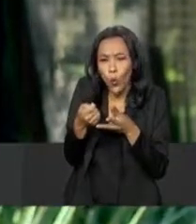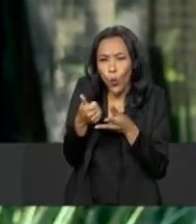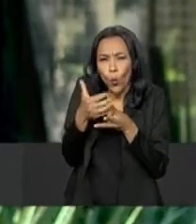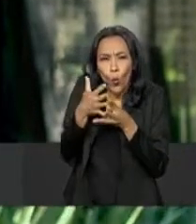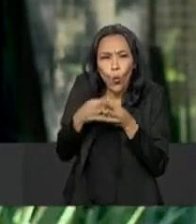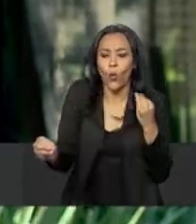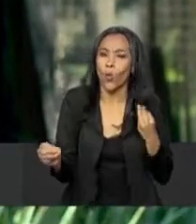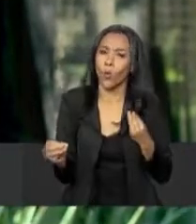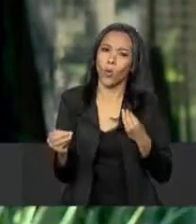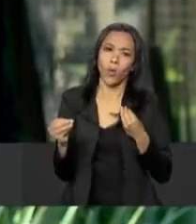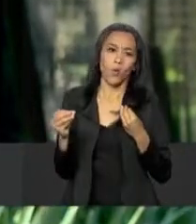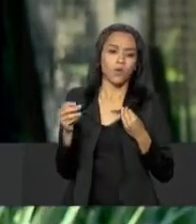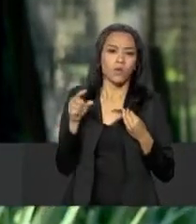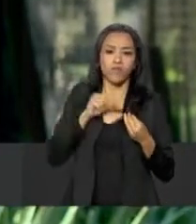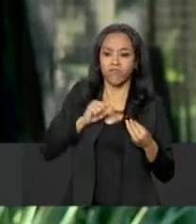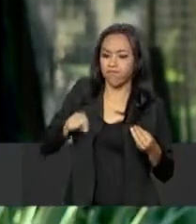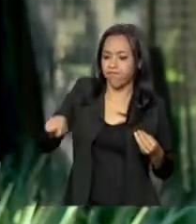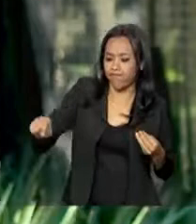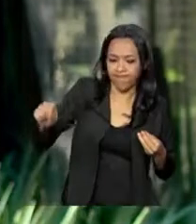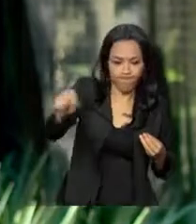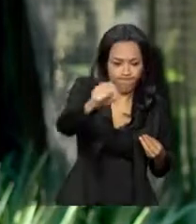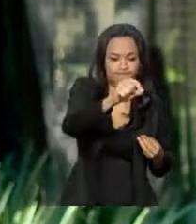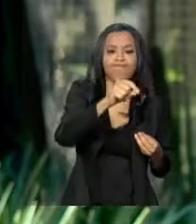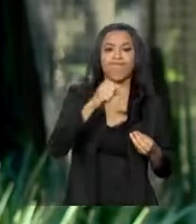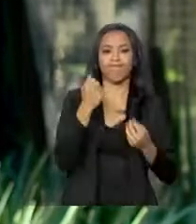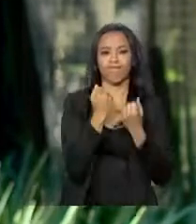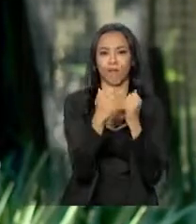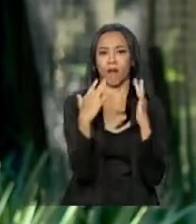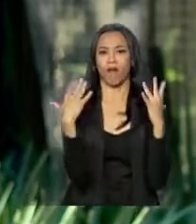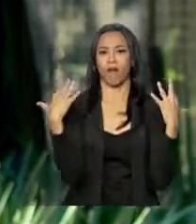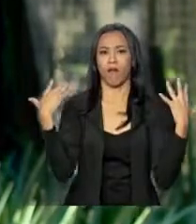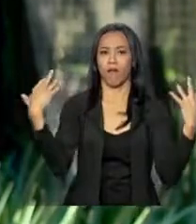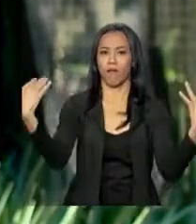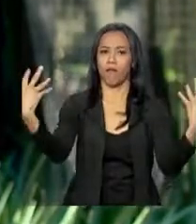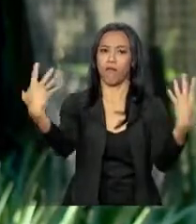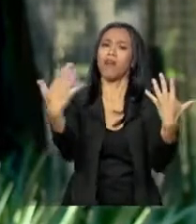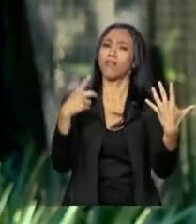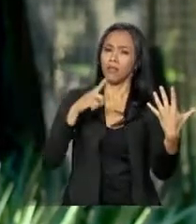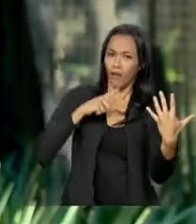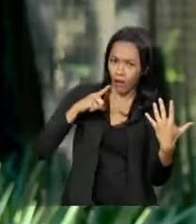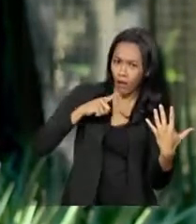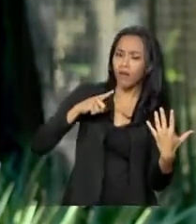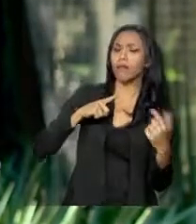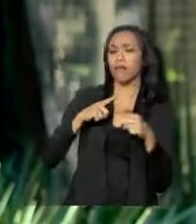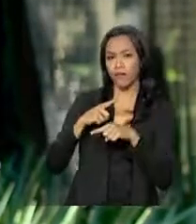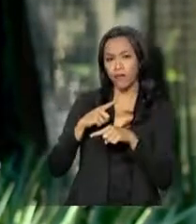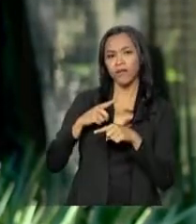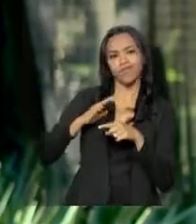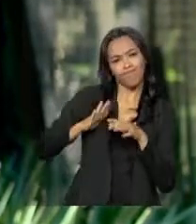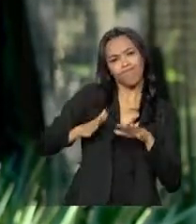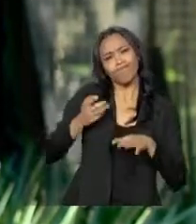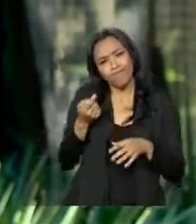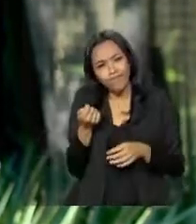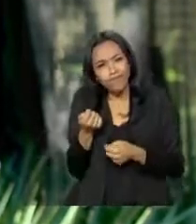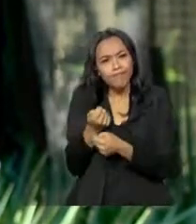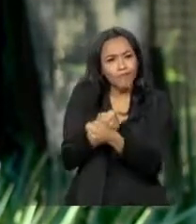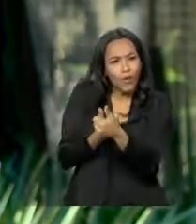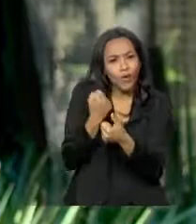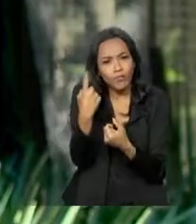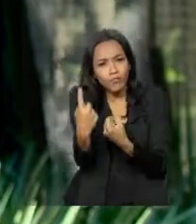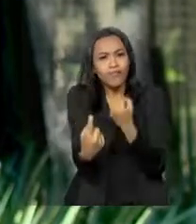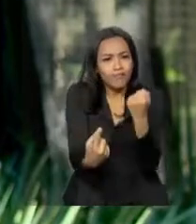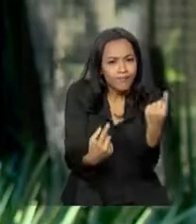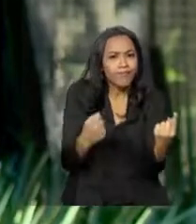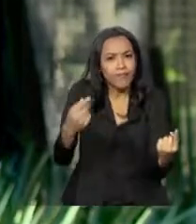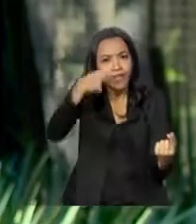praticamente em toda a área remanescente de Mata Atlântica, né? Existem populações ainda razoáveis na região